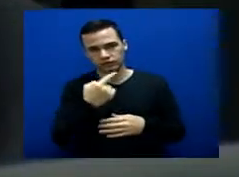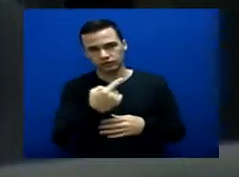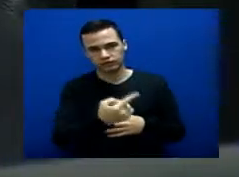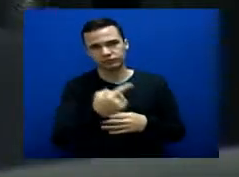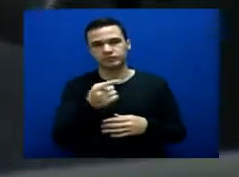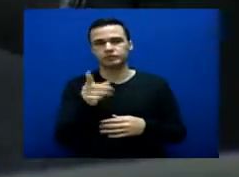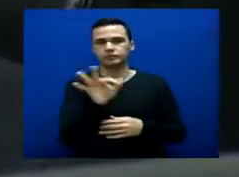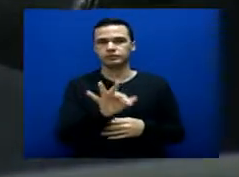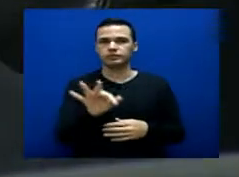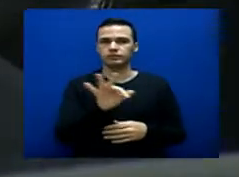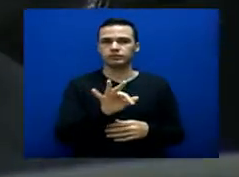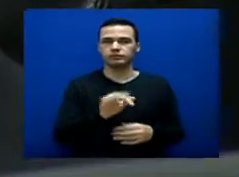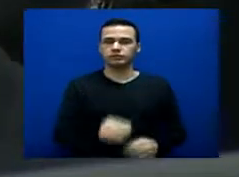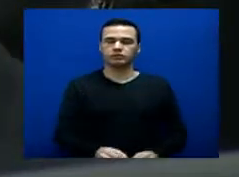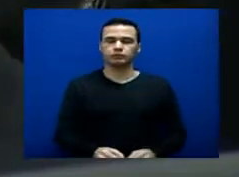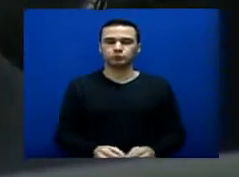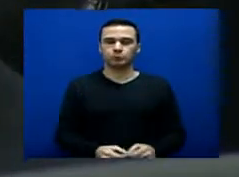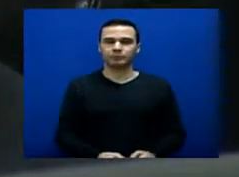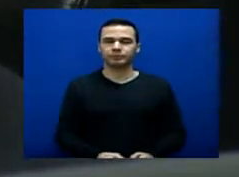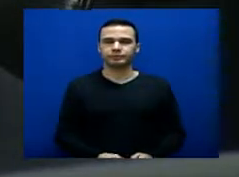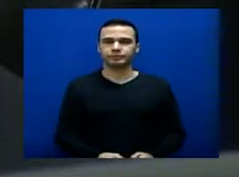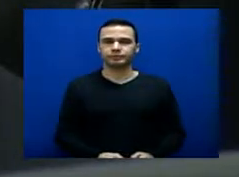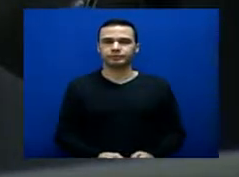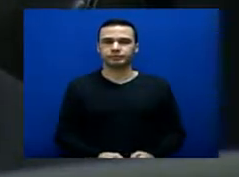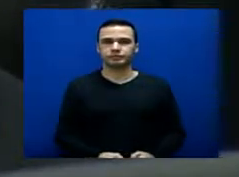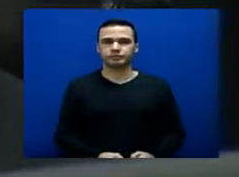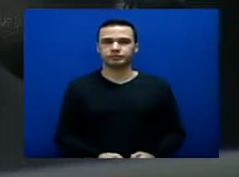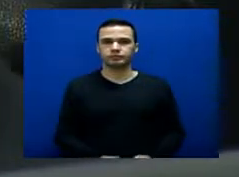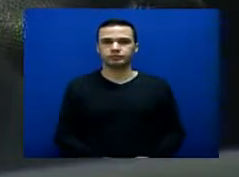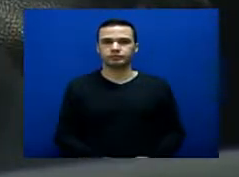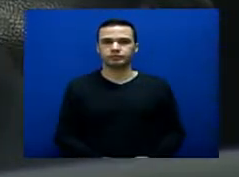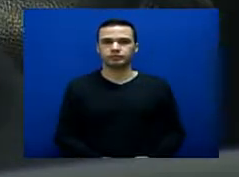o França, que essa...